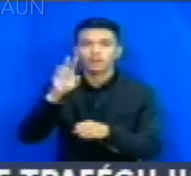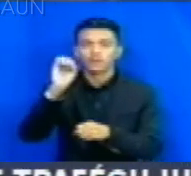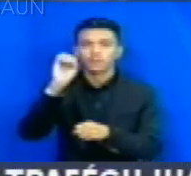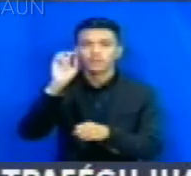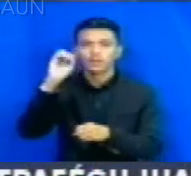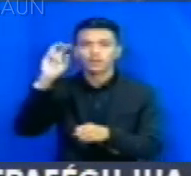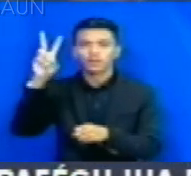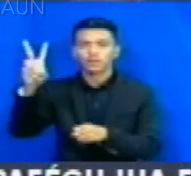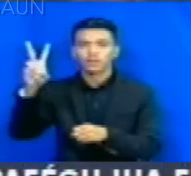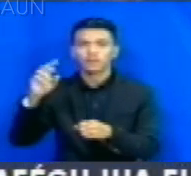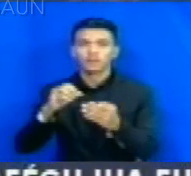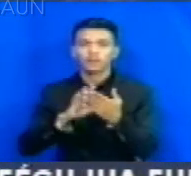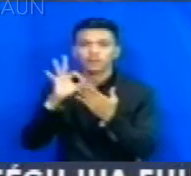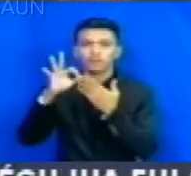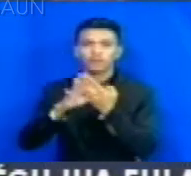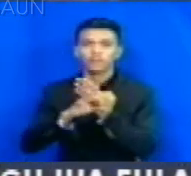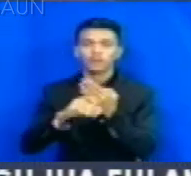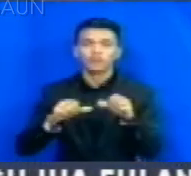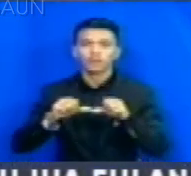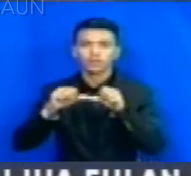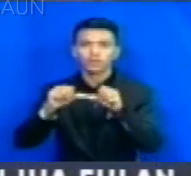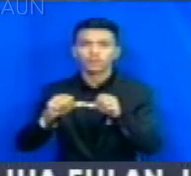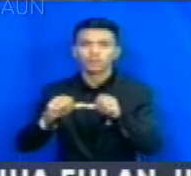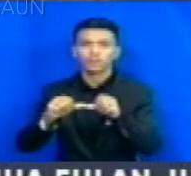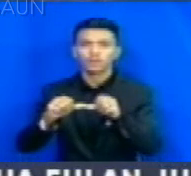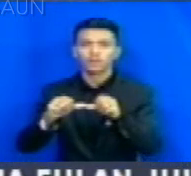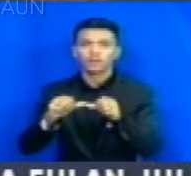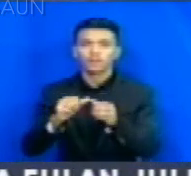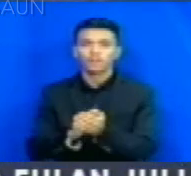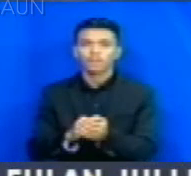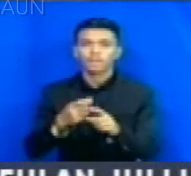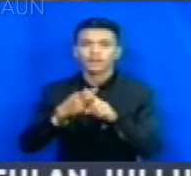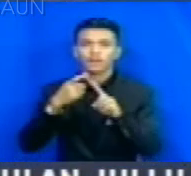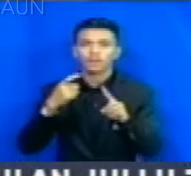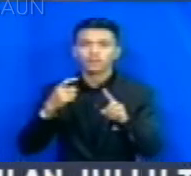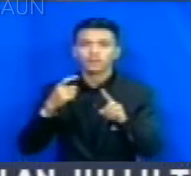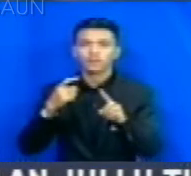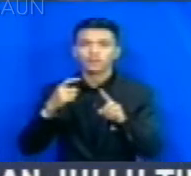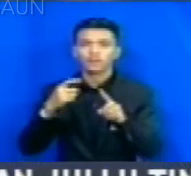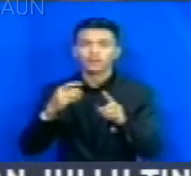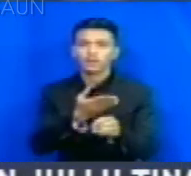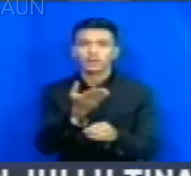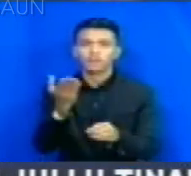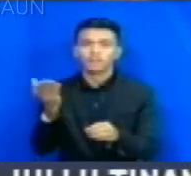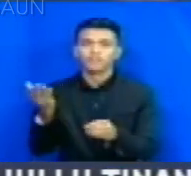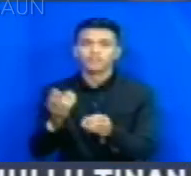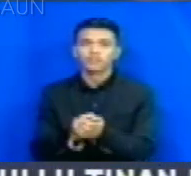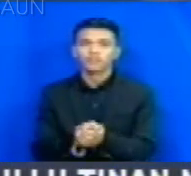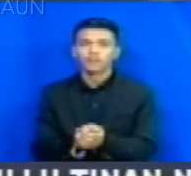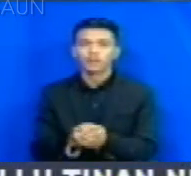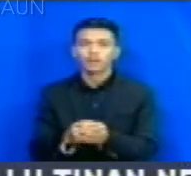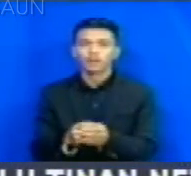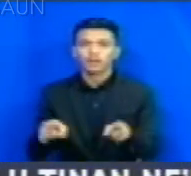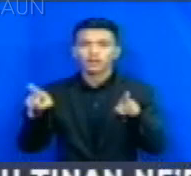2002 e é 2 de fevereiro. E nem é com a continuação, mas que também move o gilete em batocrai e está bom ser nem. Nem